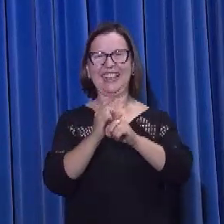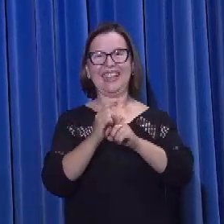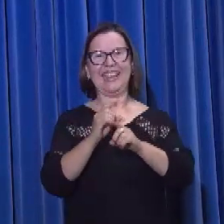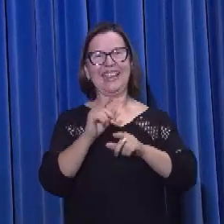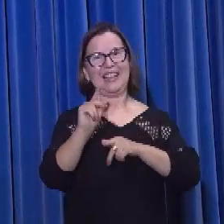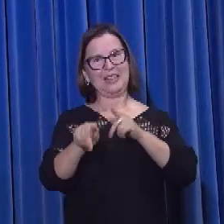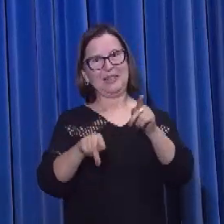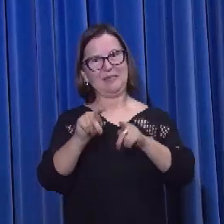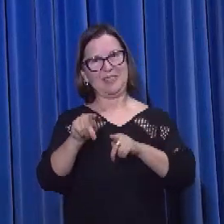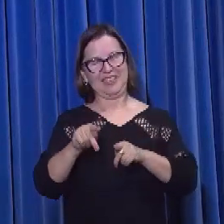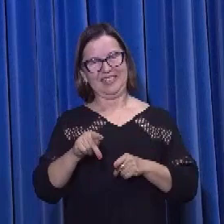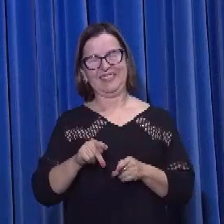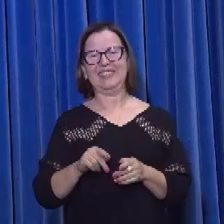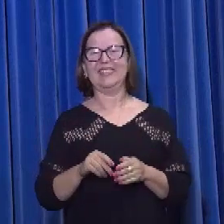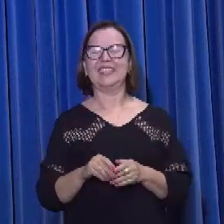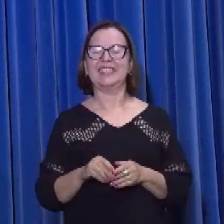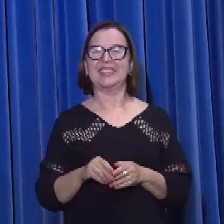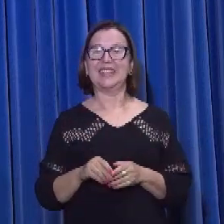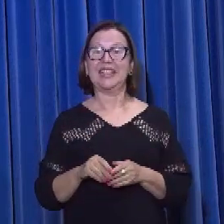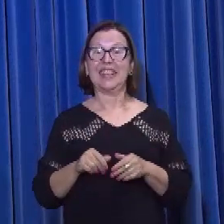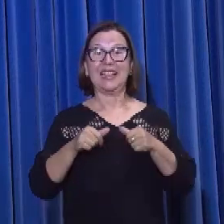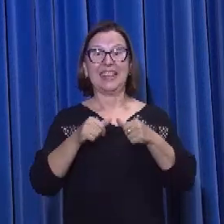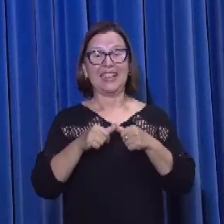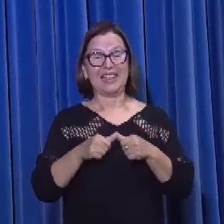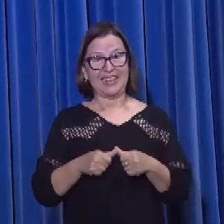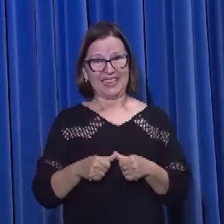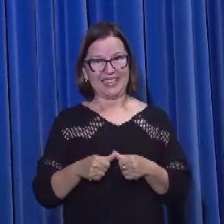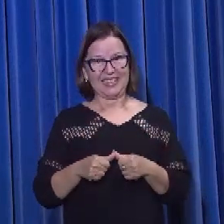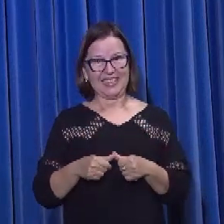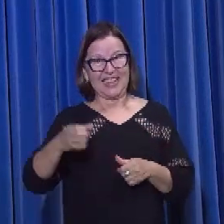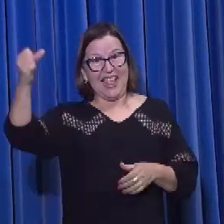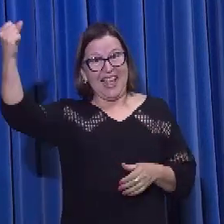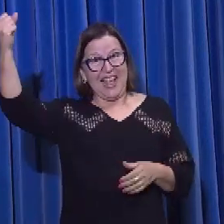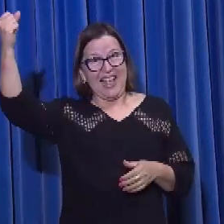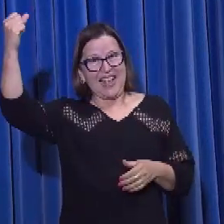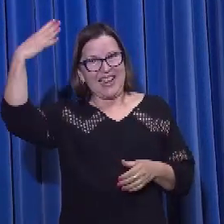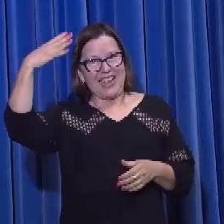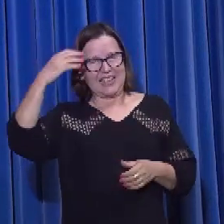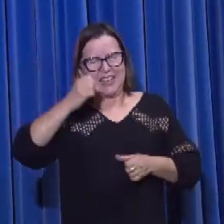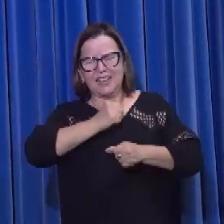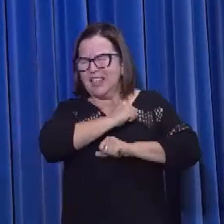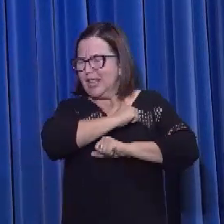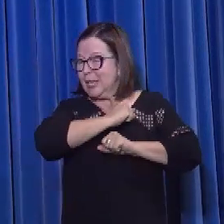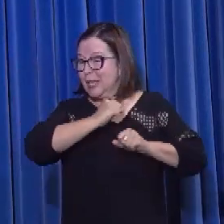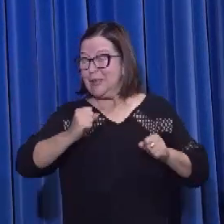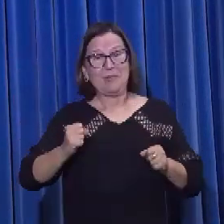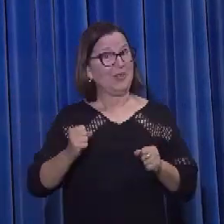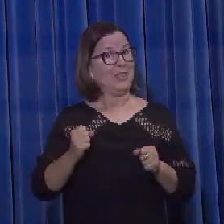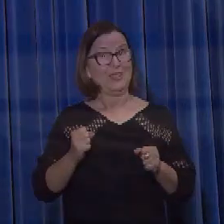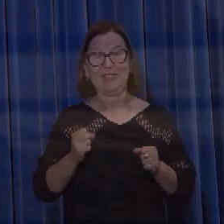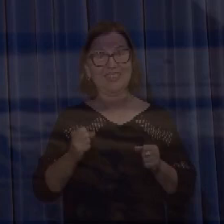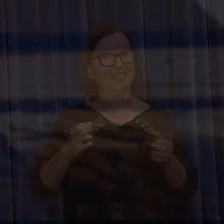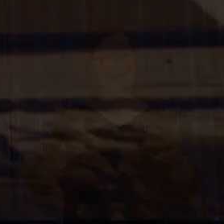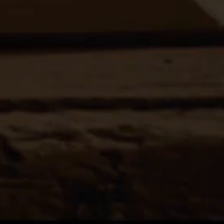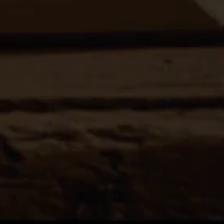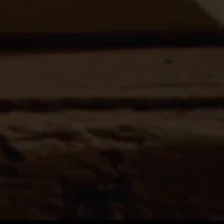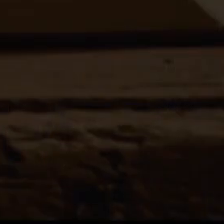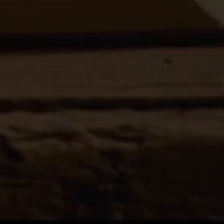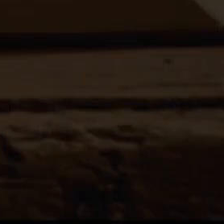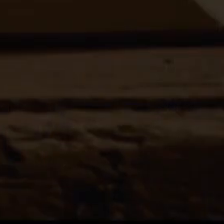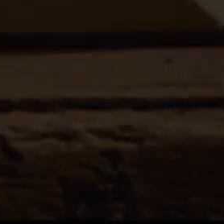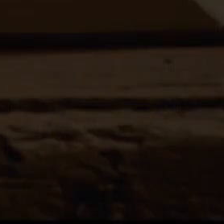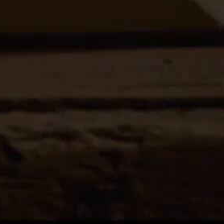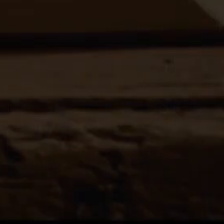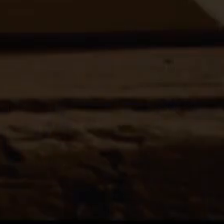doutrina da graça irresistível. Jesus disse, João 6,44,